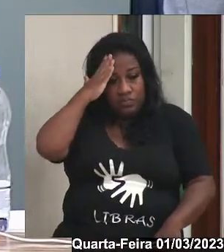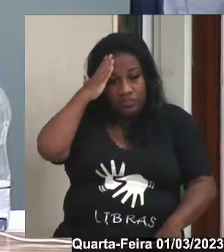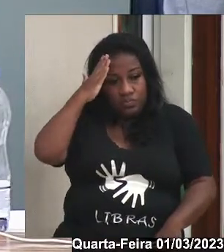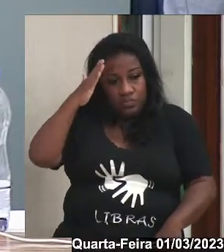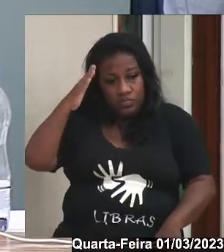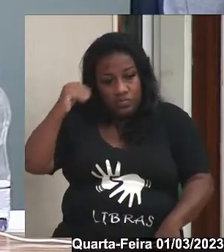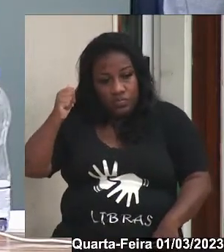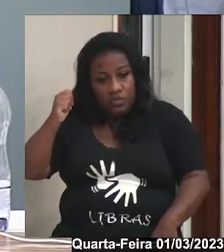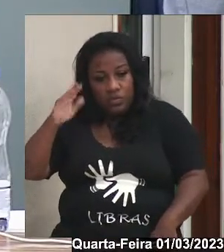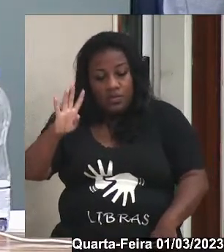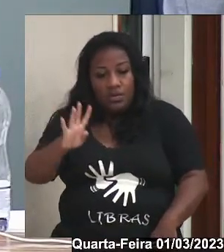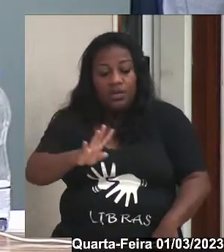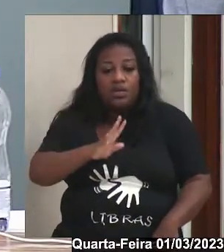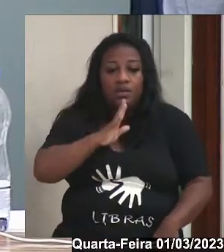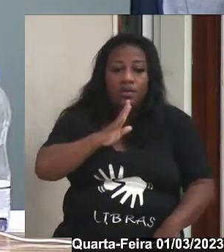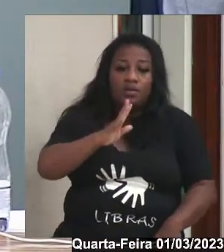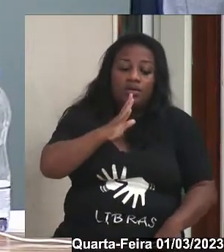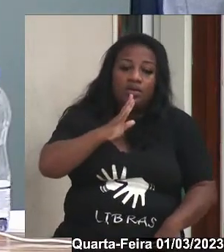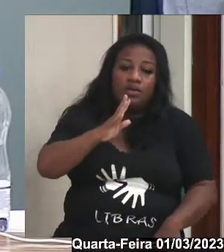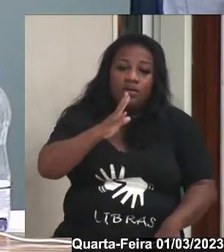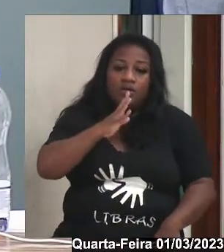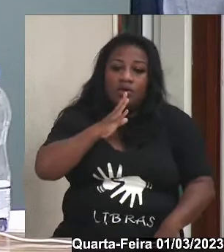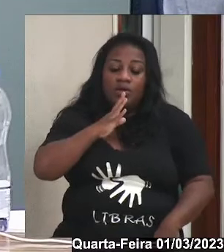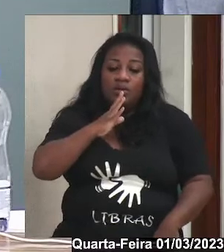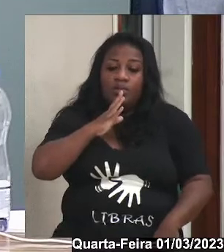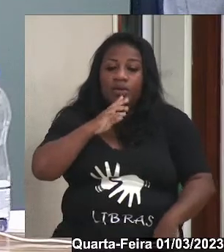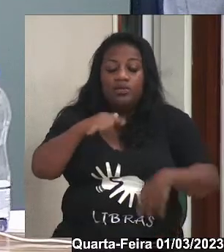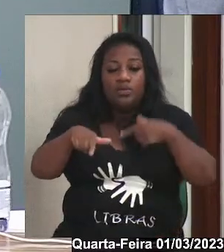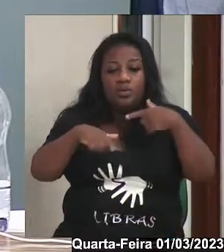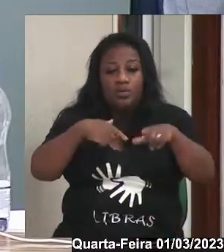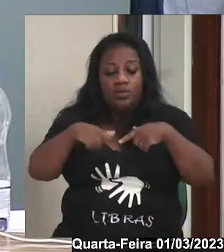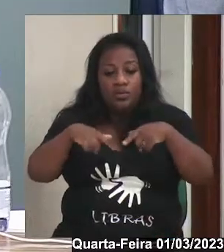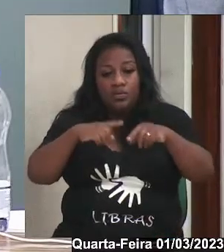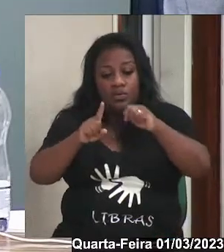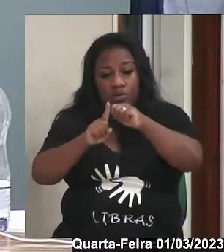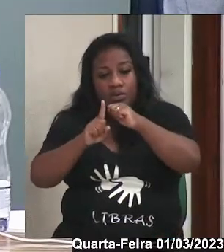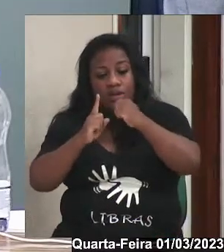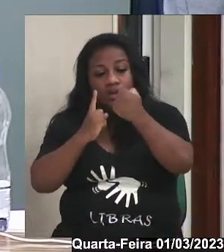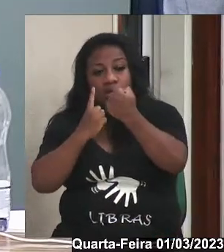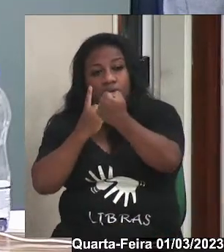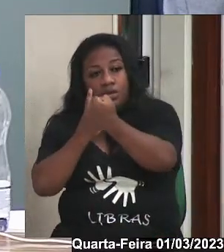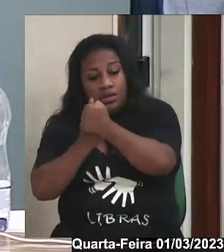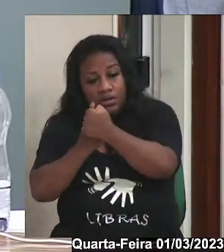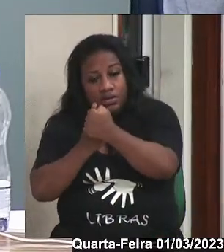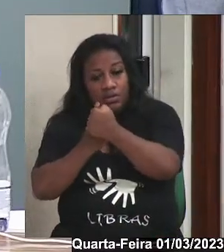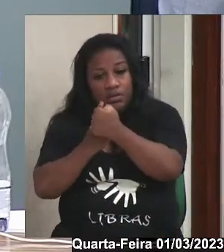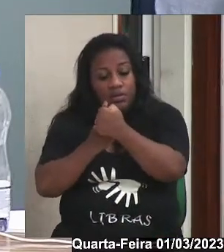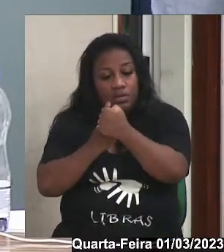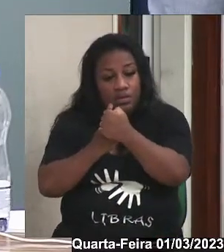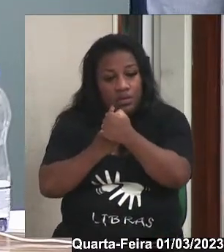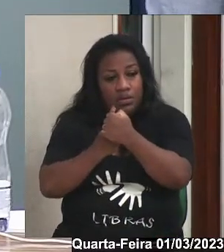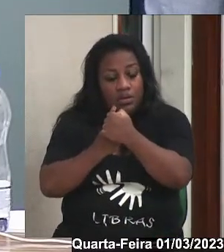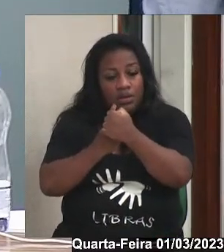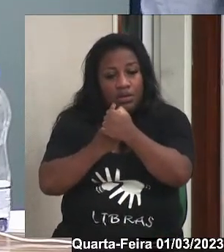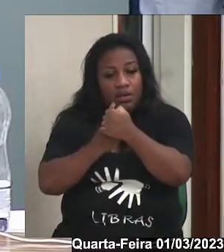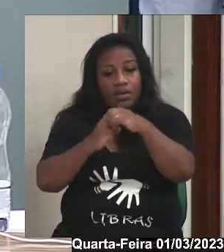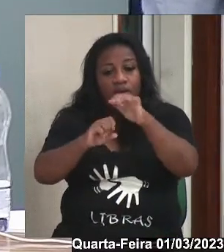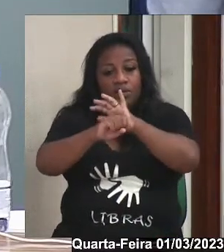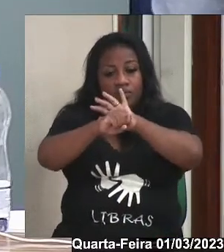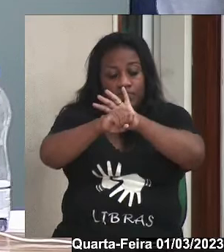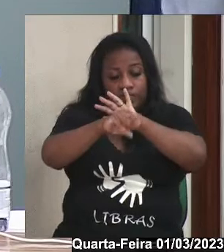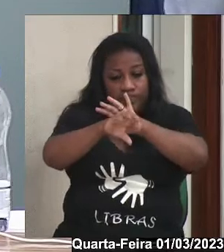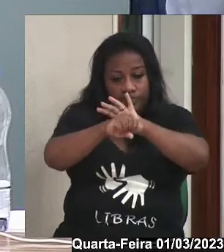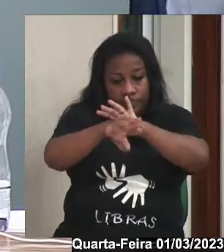Solange é conhecida pela comunidade por seu trabalho social desenvolvido com as crianças do Jardim Santa Luzia.